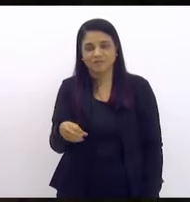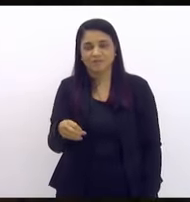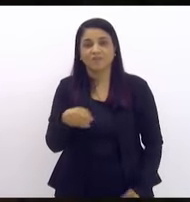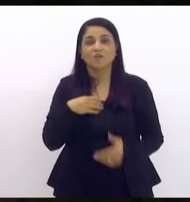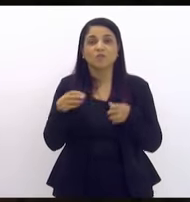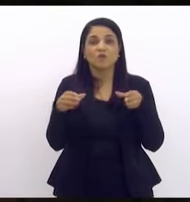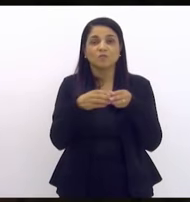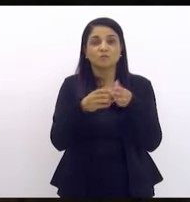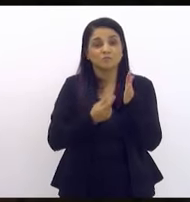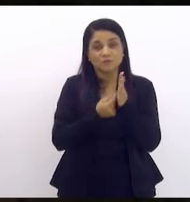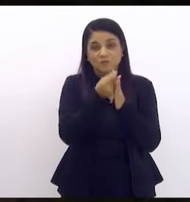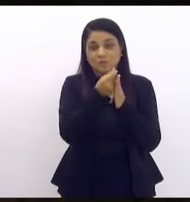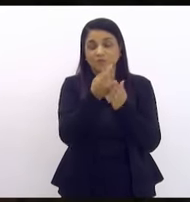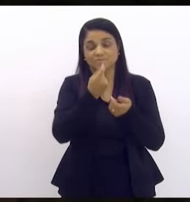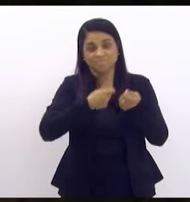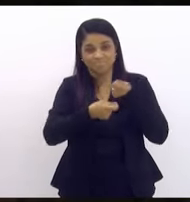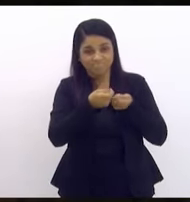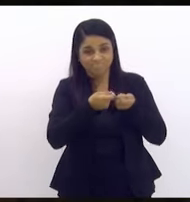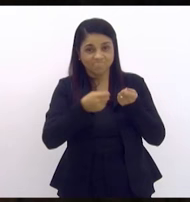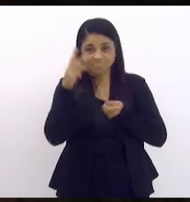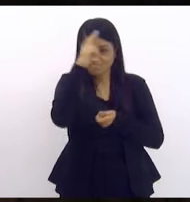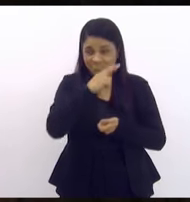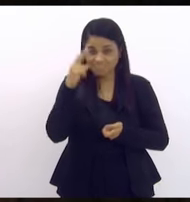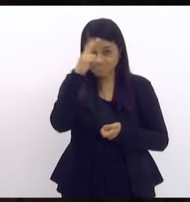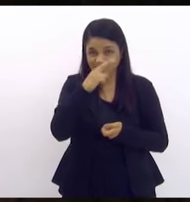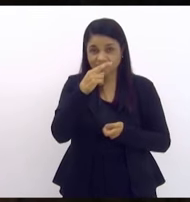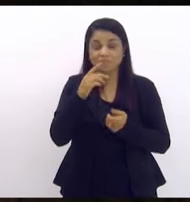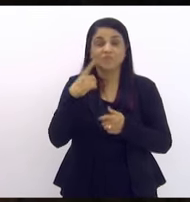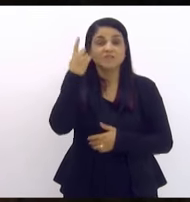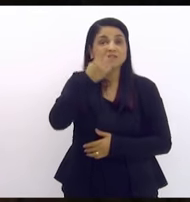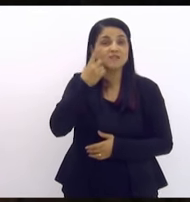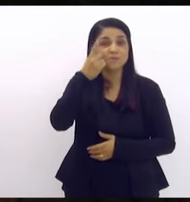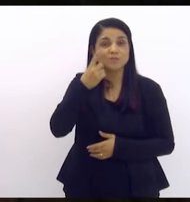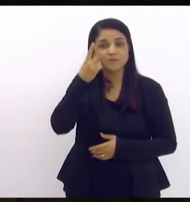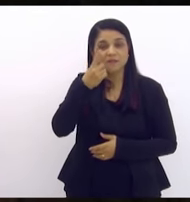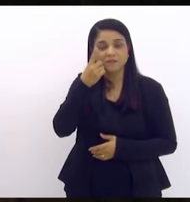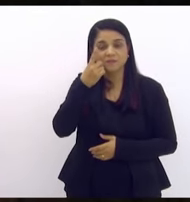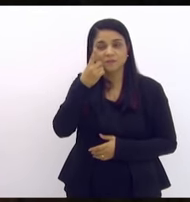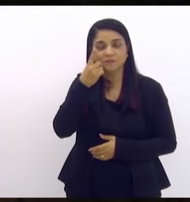Pela Comissão de Orçamento, Finanças, Fiscalização Financeira e Controle, deputado